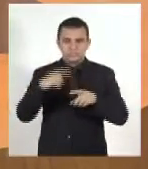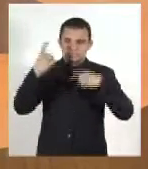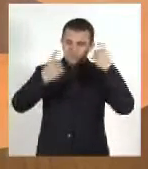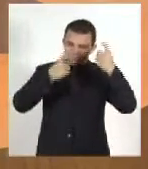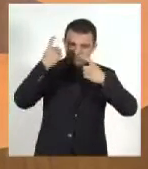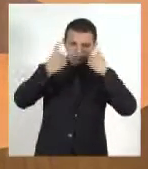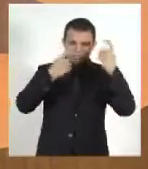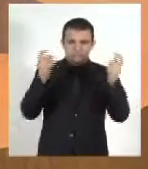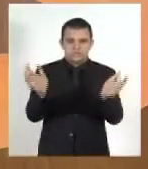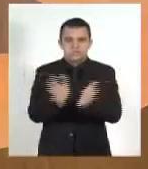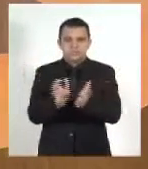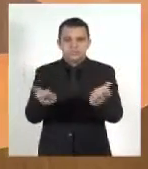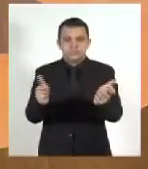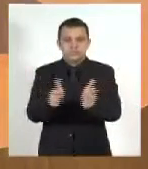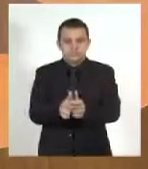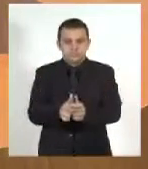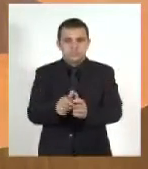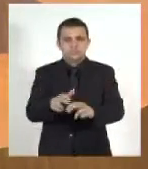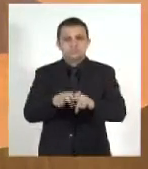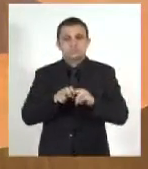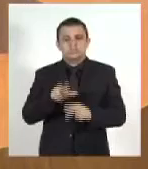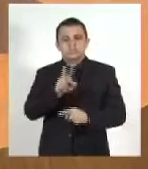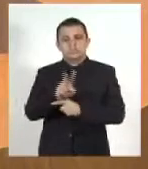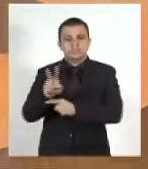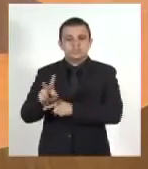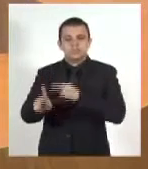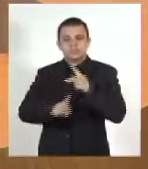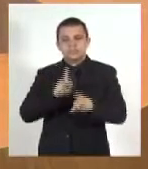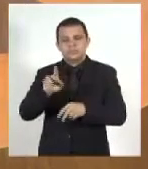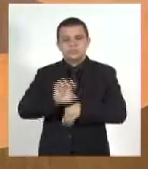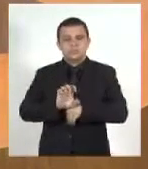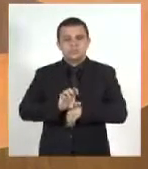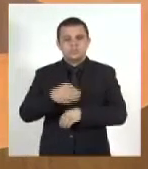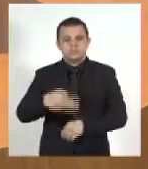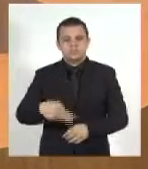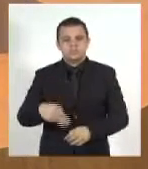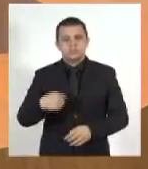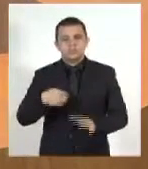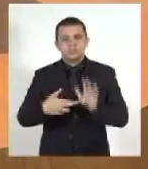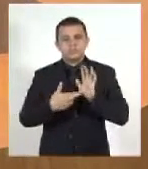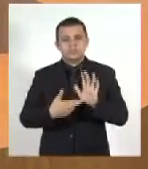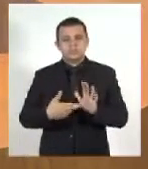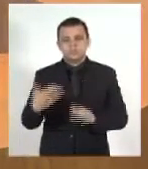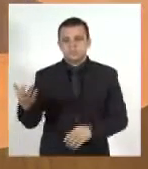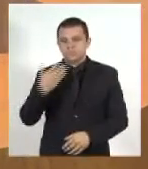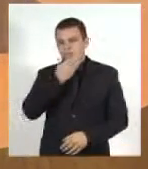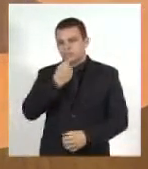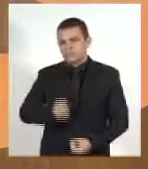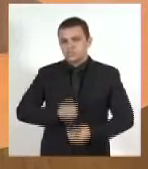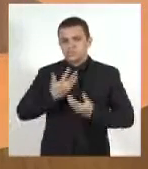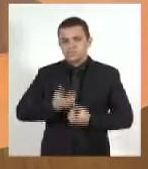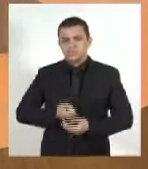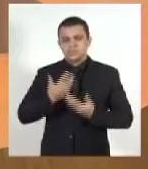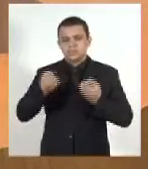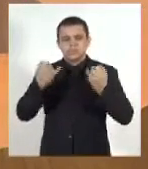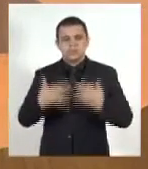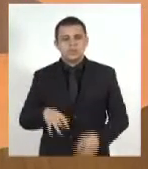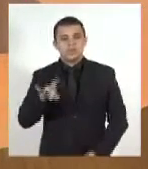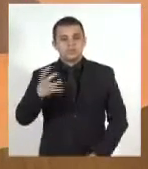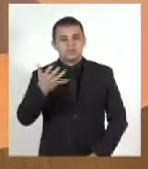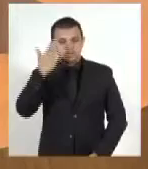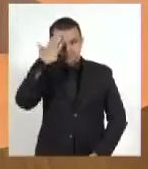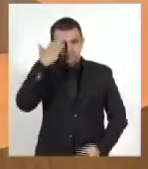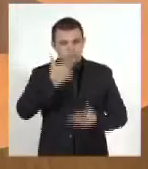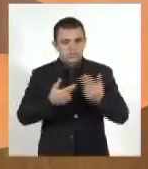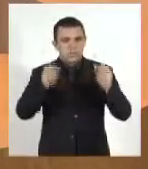com as minorias em defesa do povo do Estado do Maranhão. E faço minhas as palavras de Torquato Neto, quando ele disse, só quero saber daquilo que pode